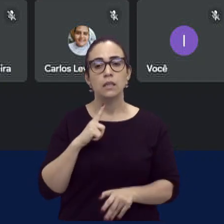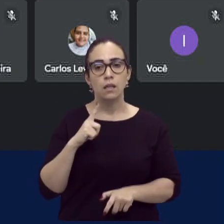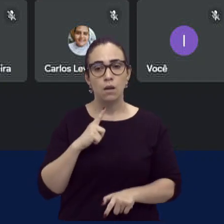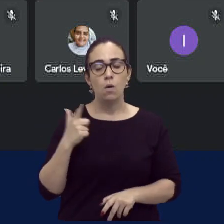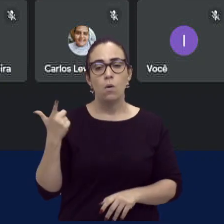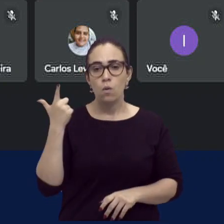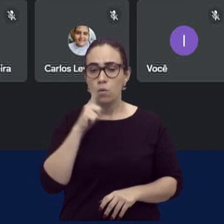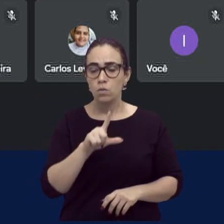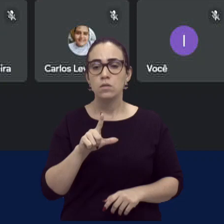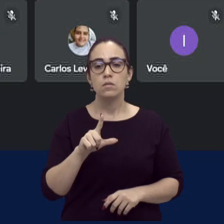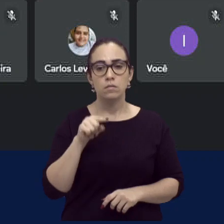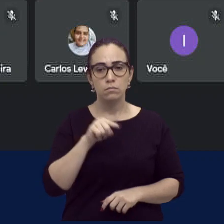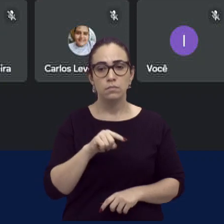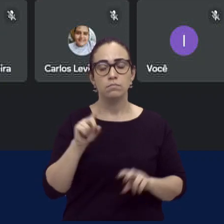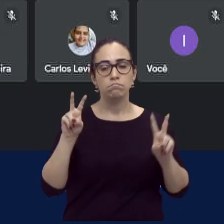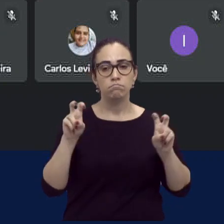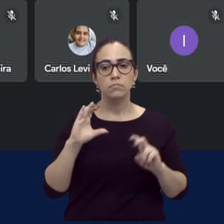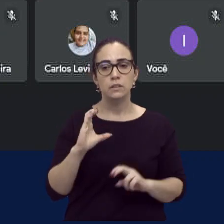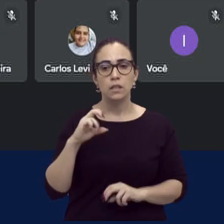utiliza da CNV.